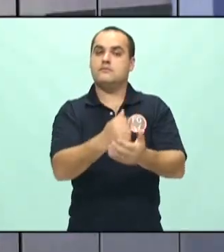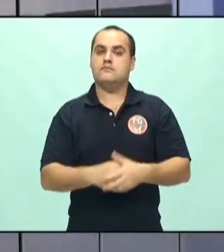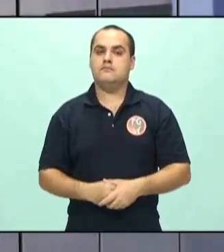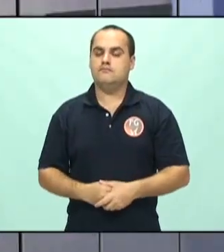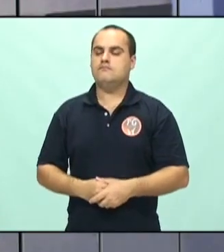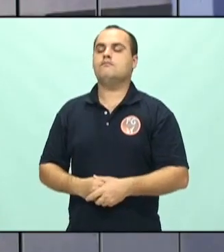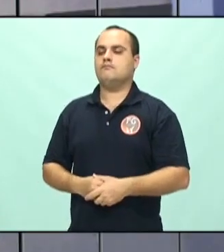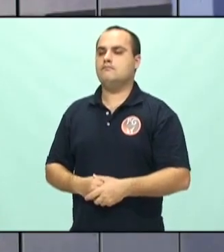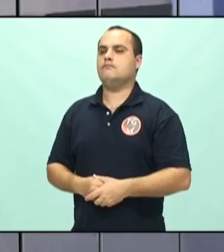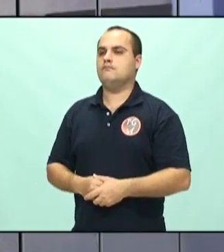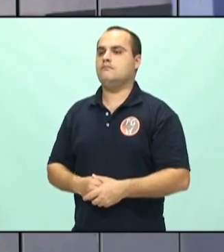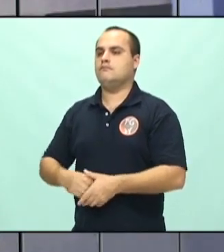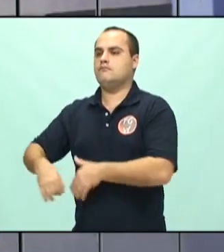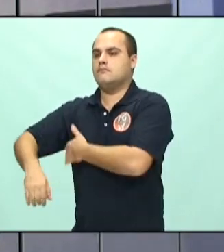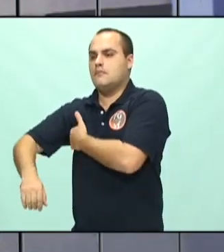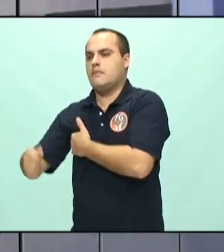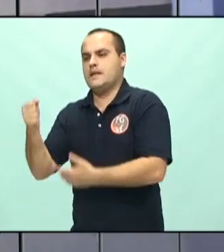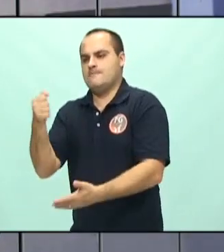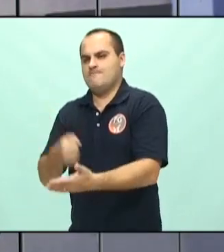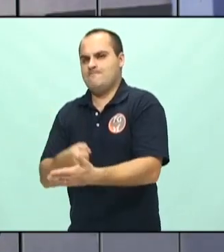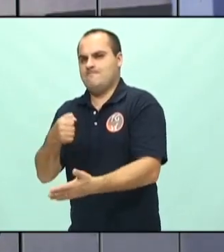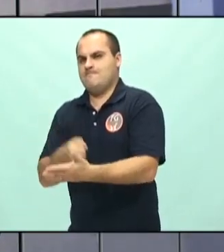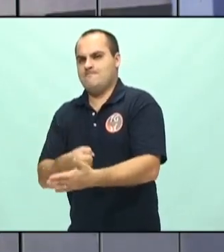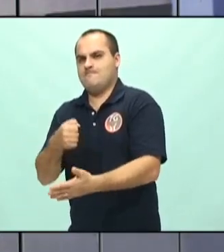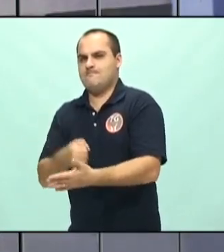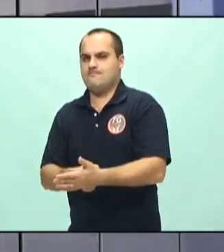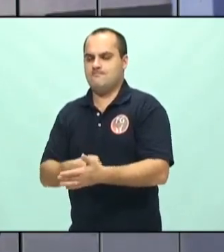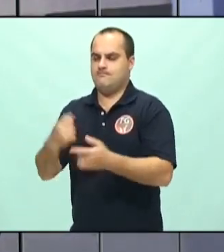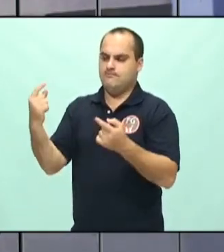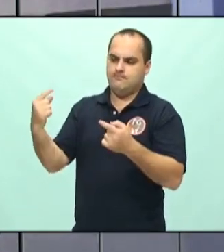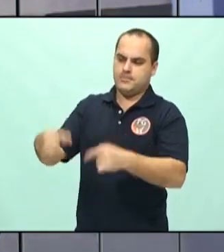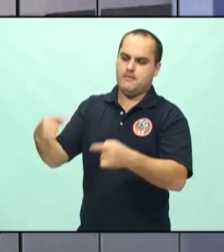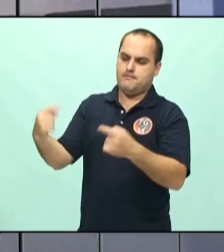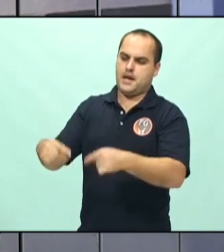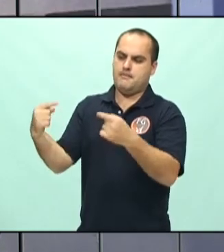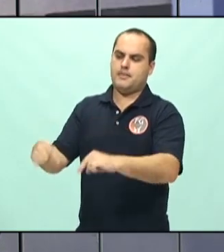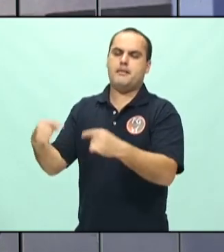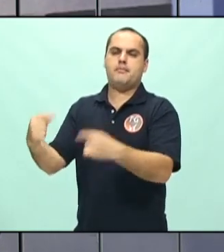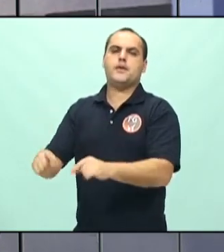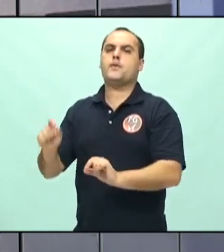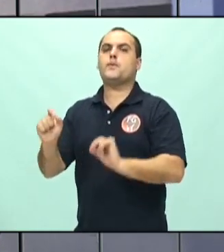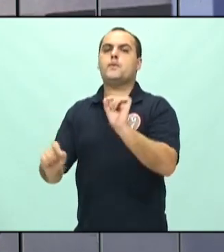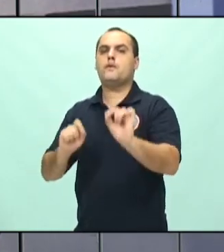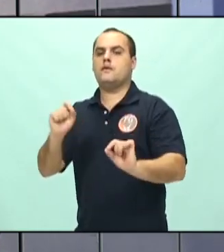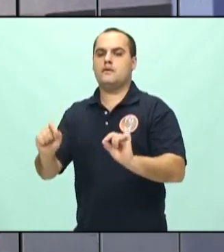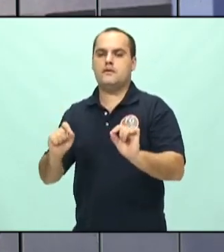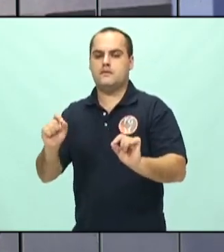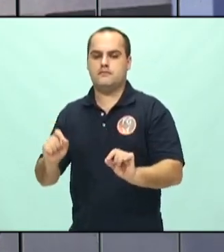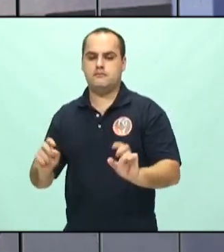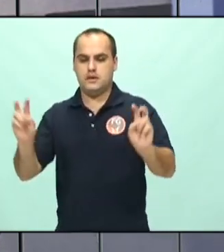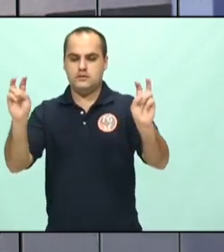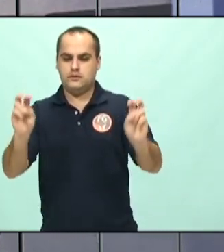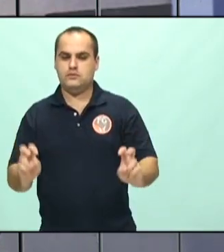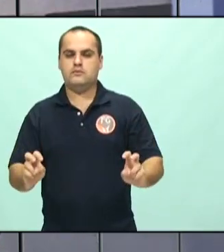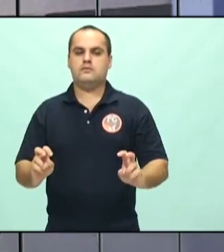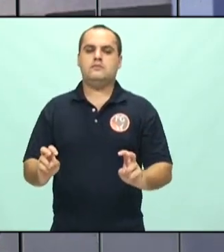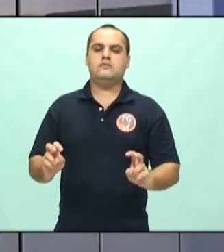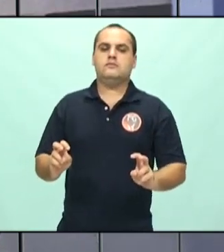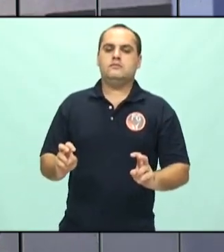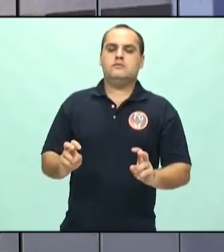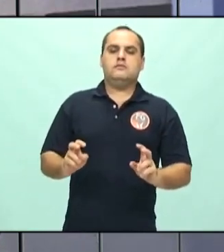muito a da oposição carlos antônio ou o sobre a